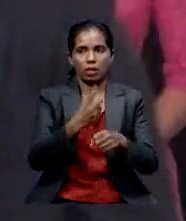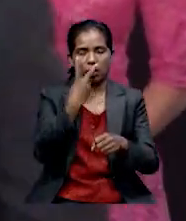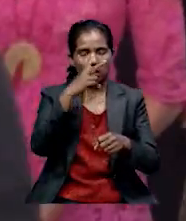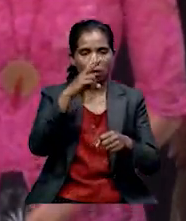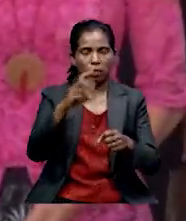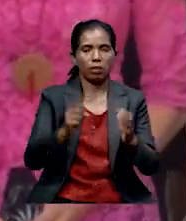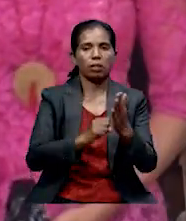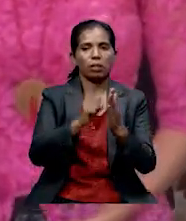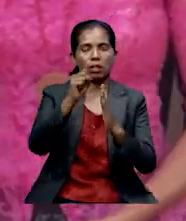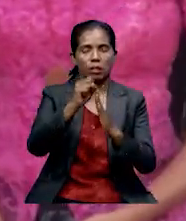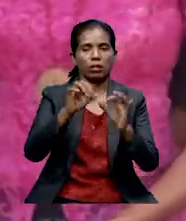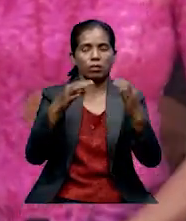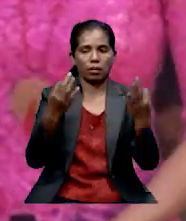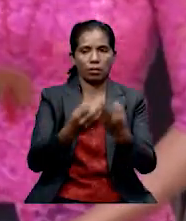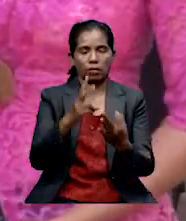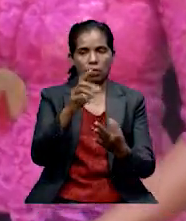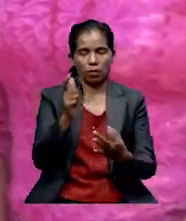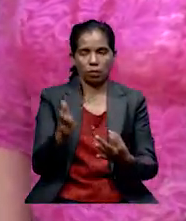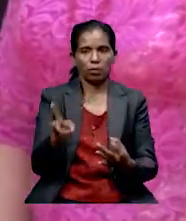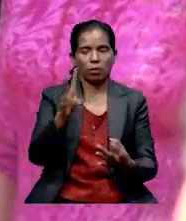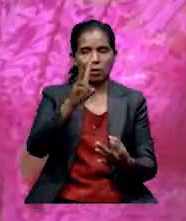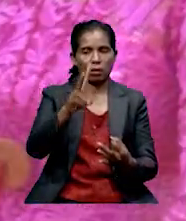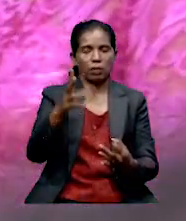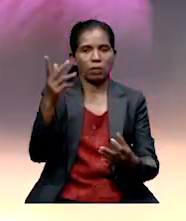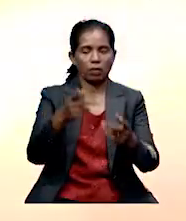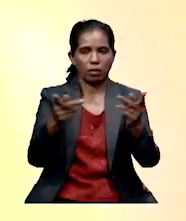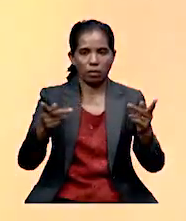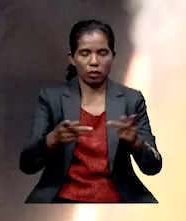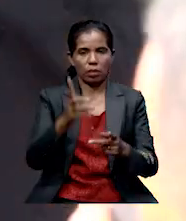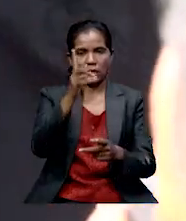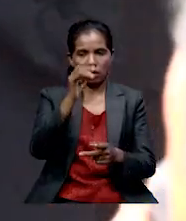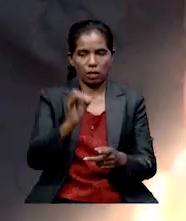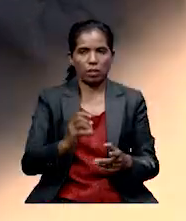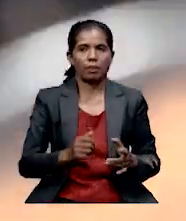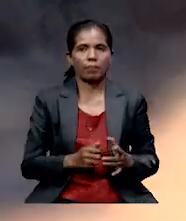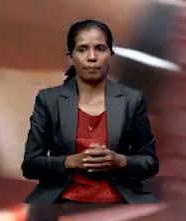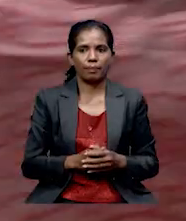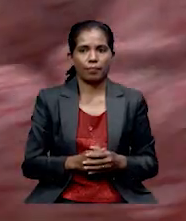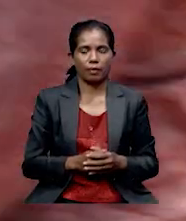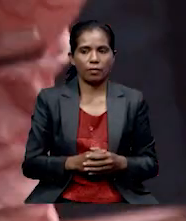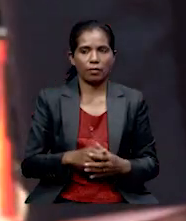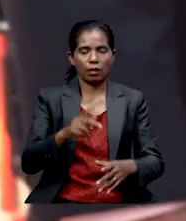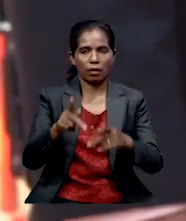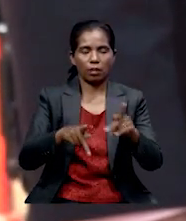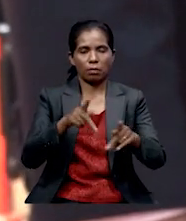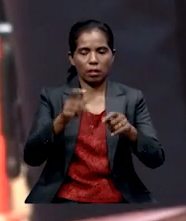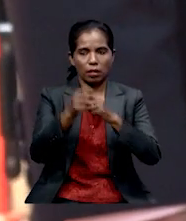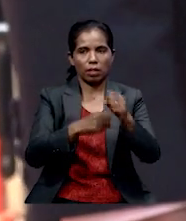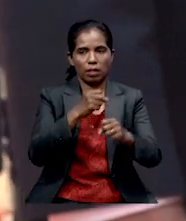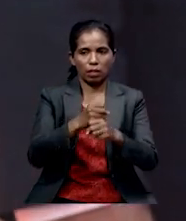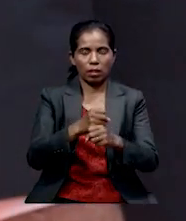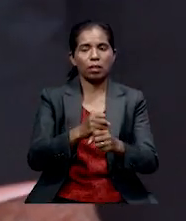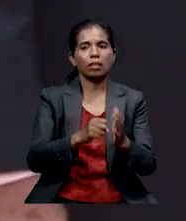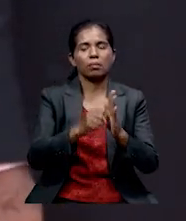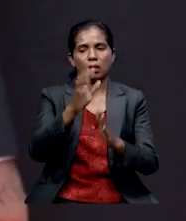Censo Sumacain Ringrua Rua Nulu Resingrua e a Centro Convenções de Lim. Censos População tem né, no der Censos Badala